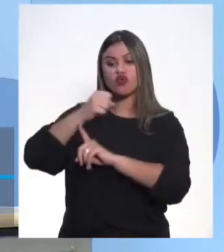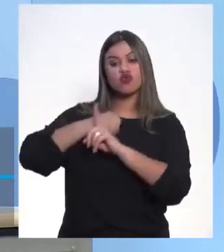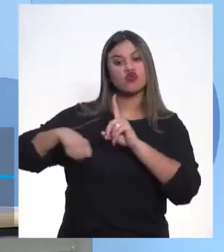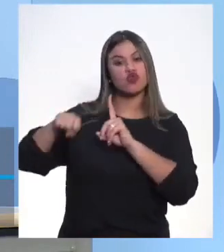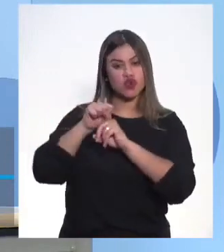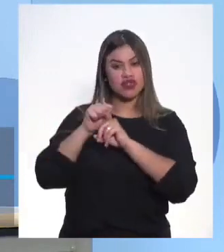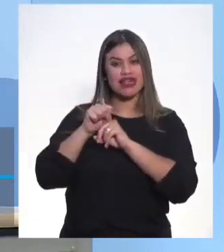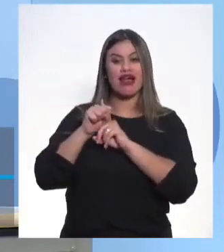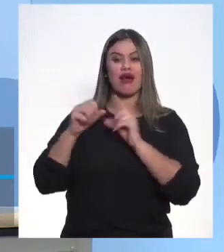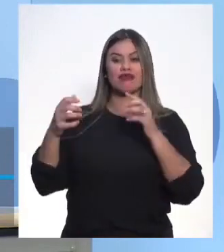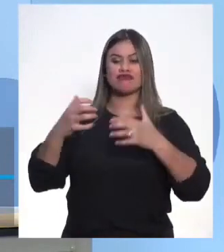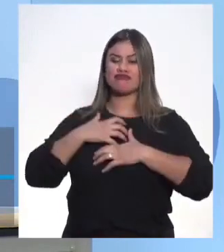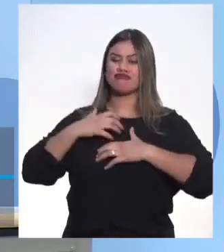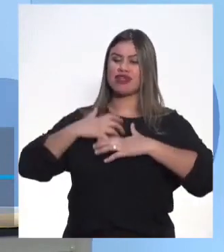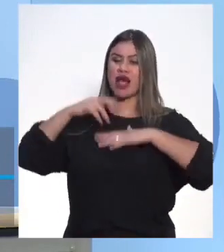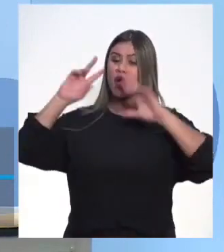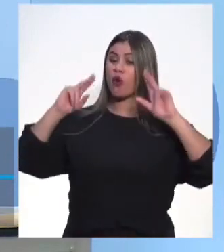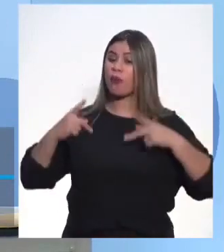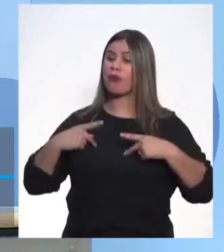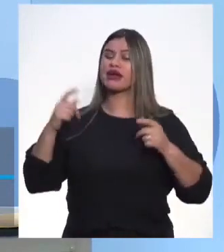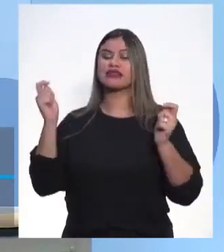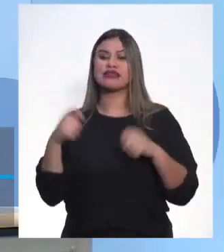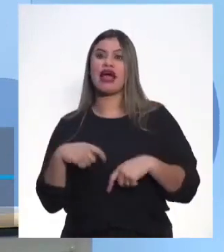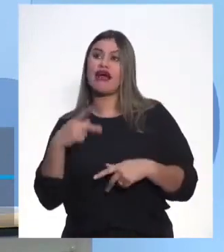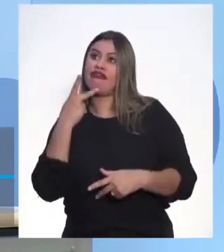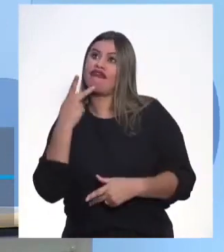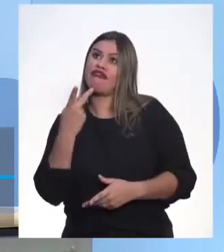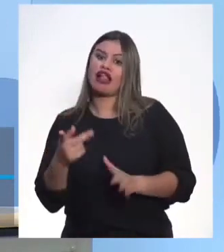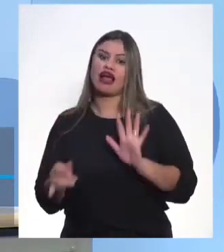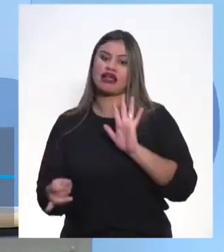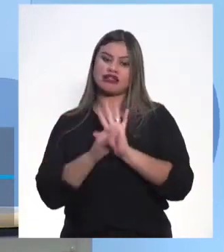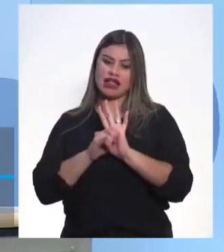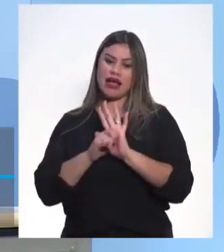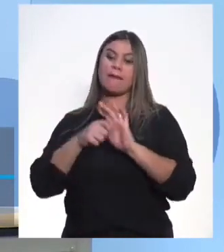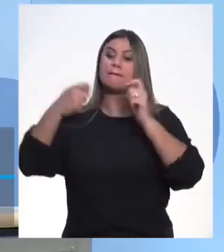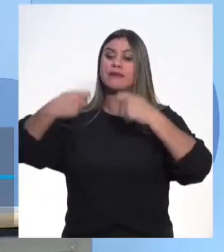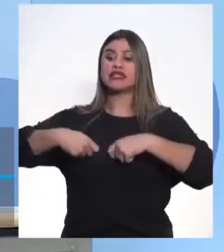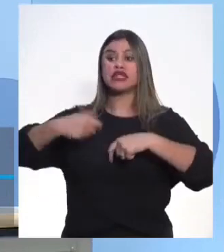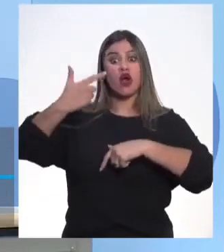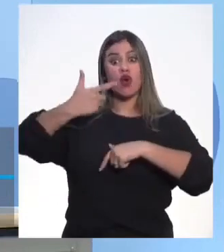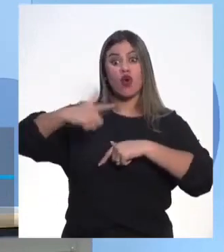pela sociedade. Então não tem como a gente falar aí de identidade sem o outro, né?